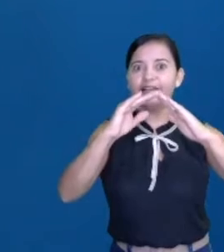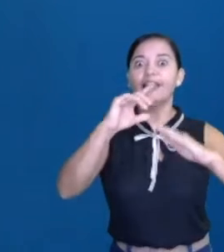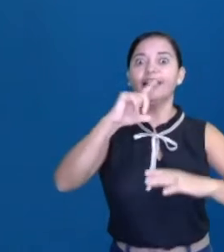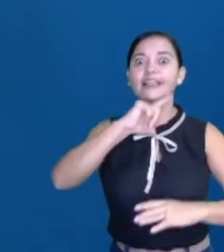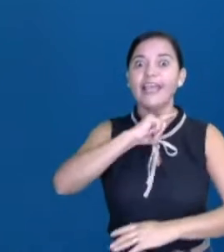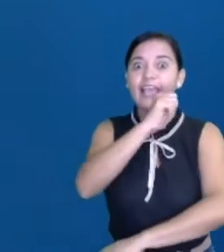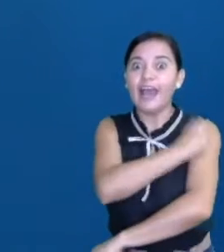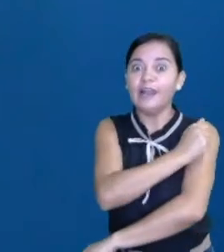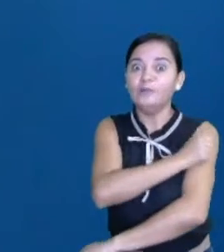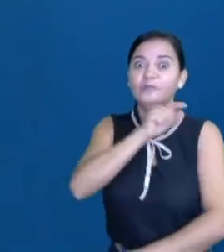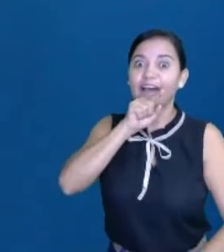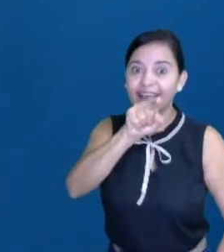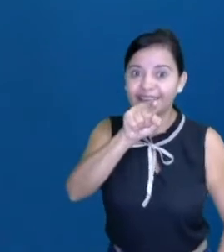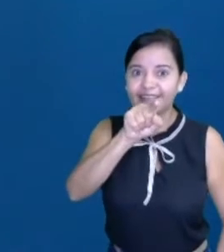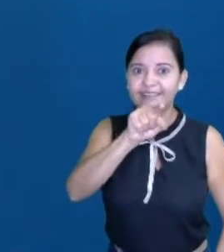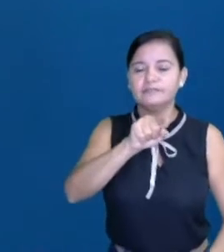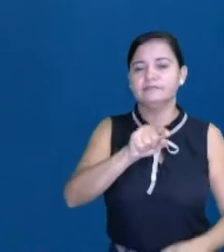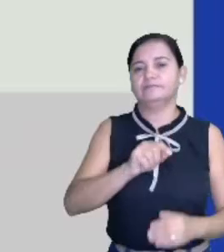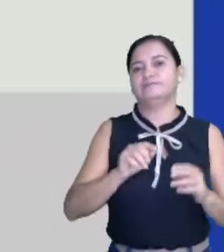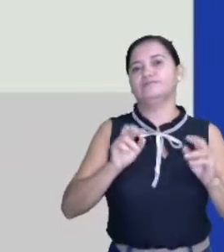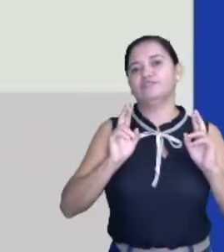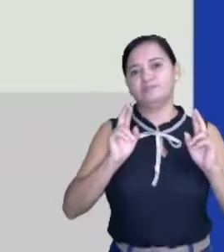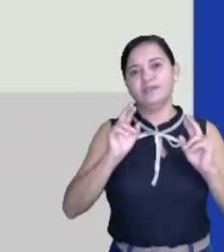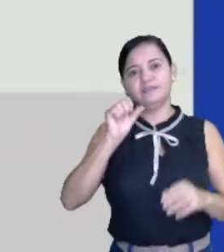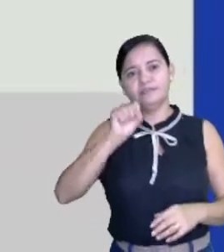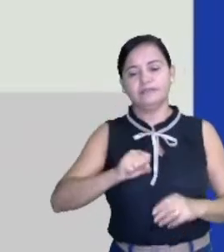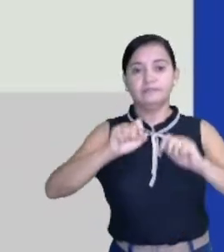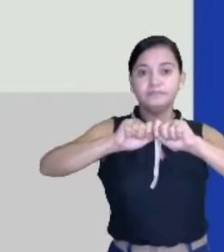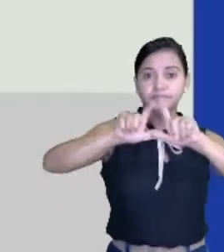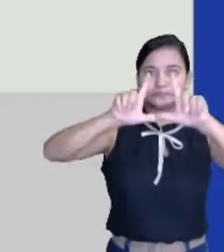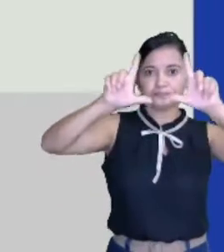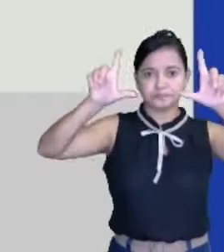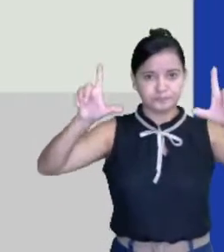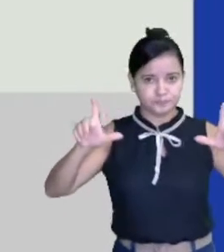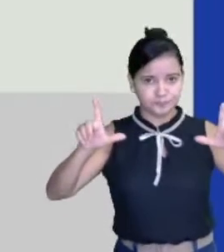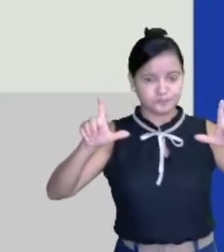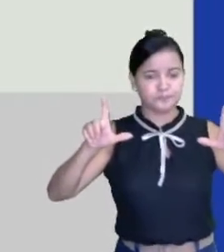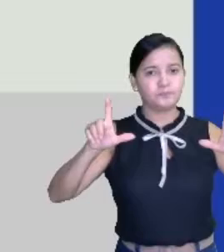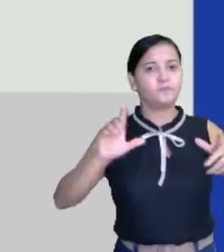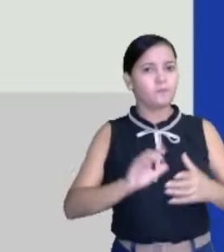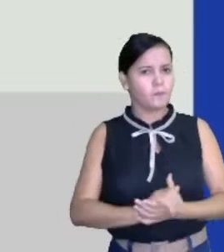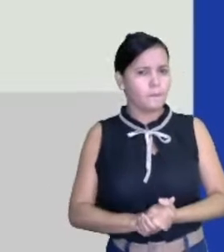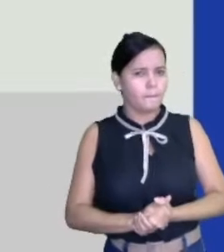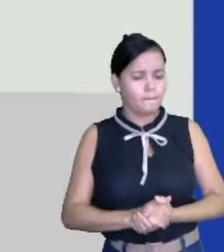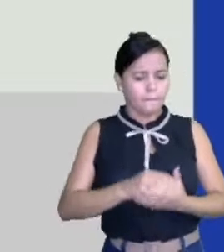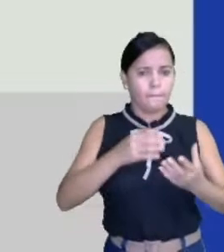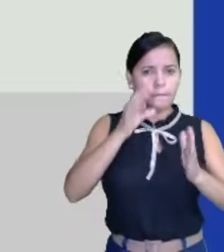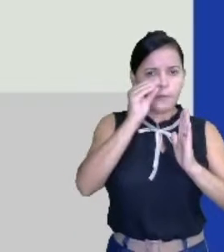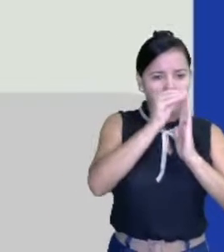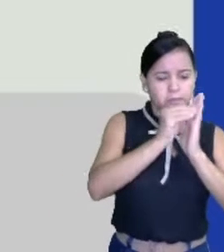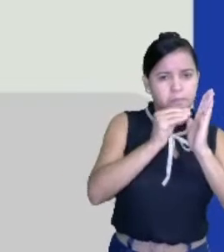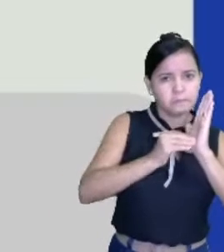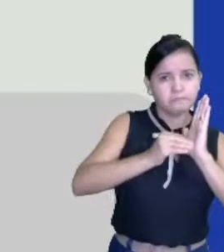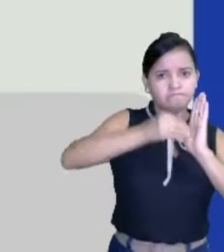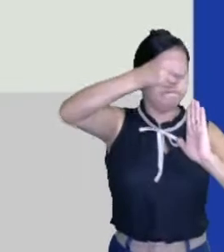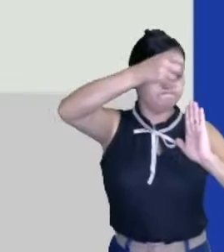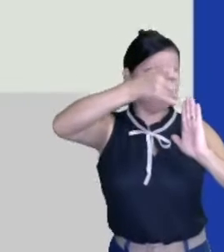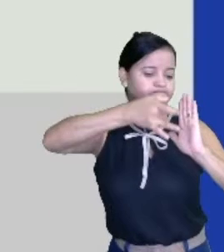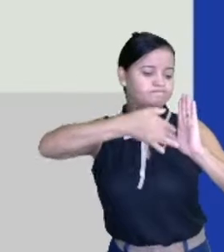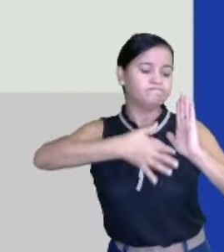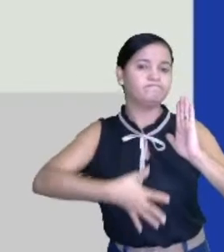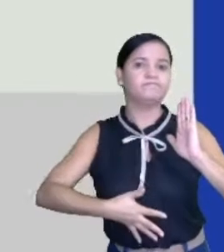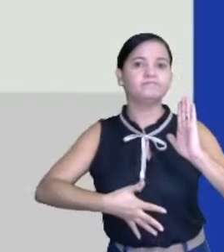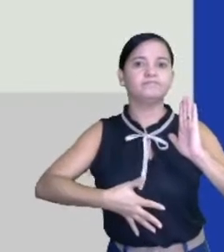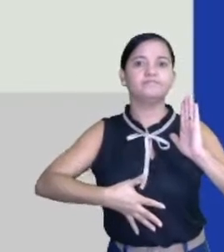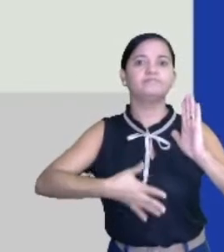Espero que sim. Produção, aumenta essa imagem aí para poder a gente falar um pouquinho da onde vai estar gravitando o nosso saber de hoje